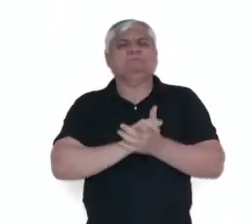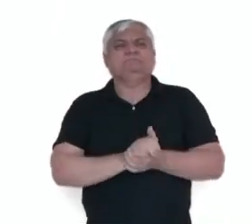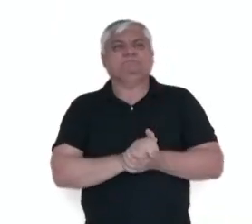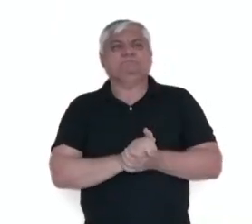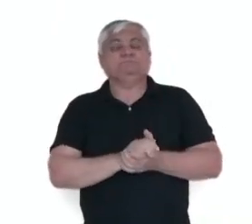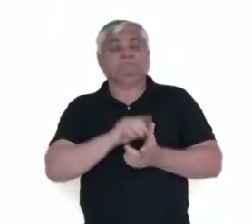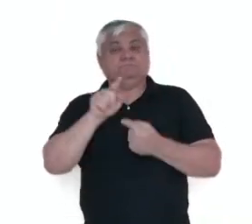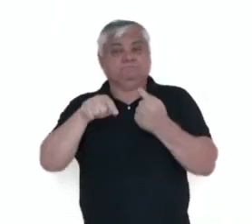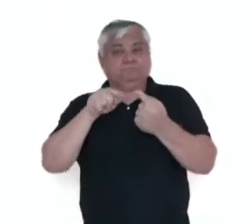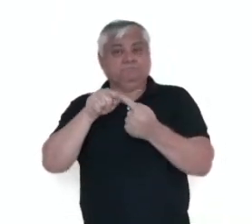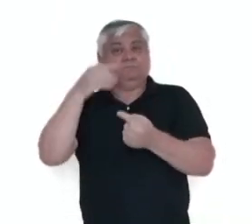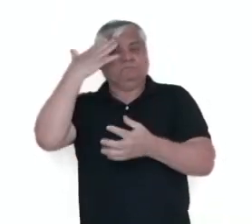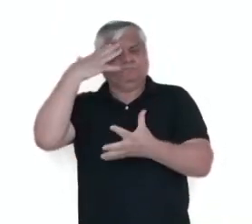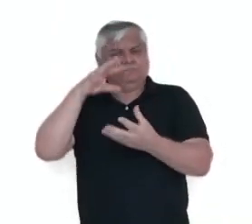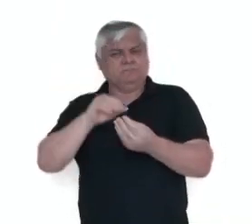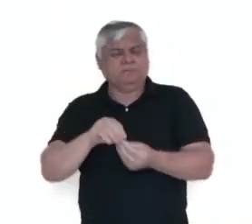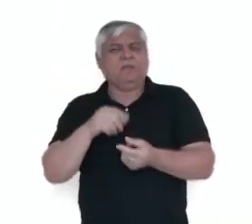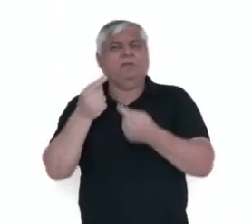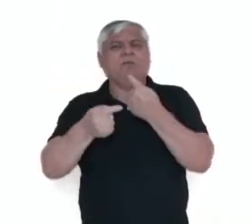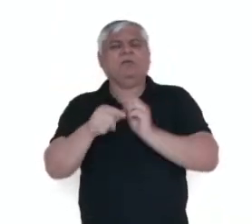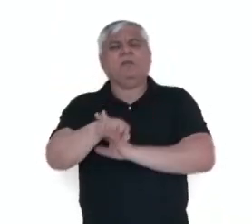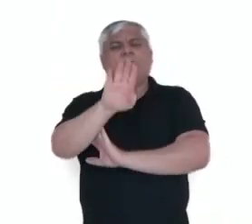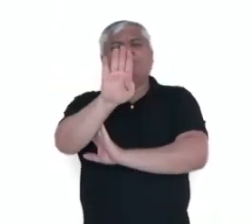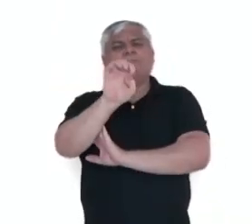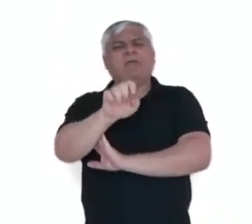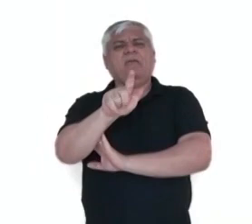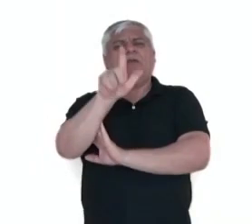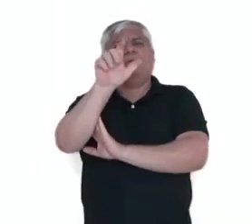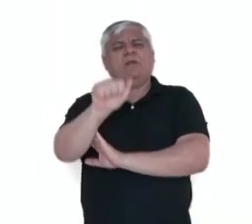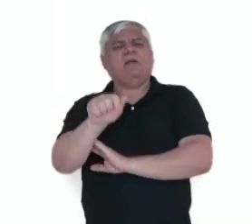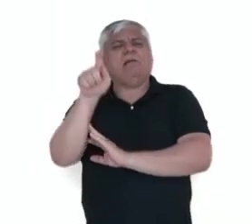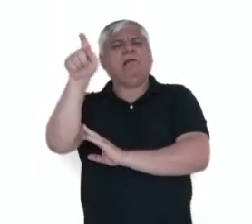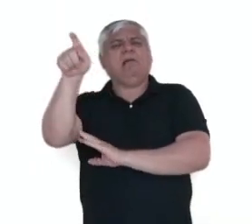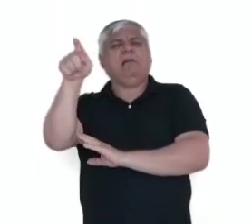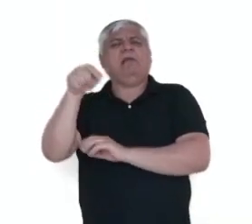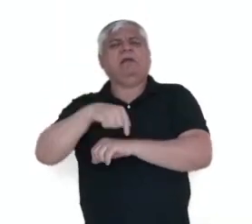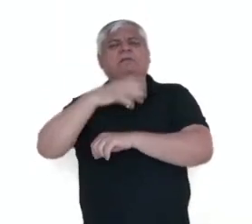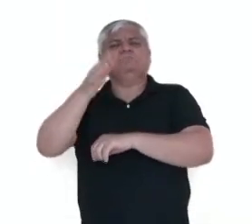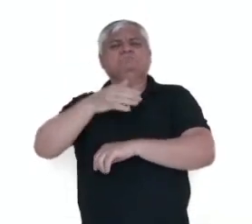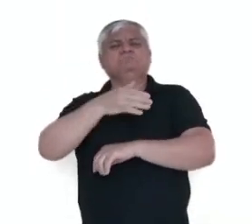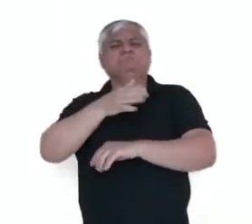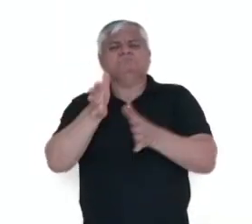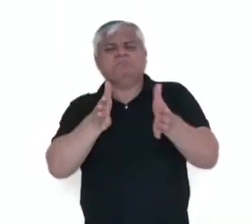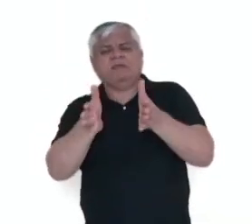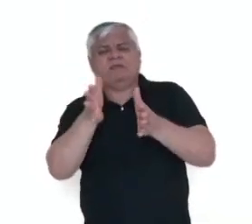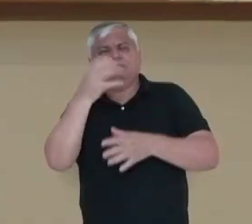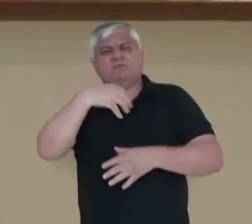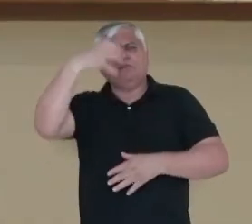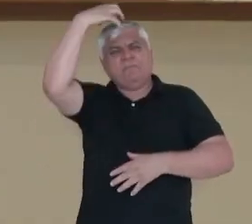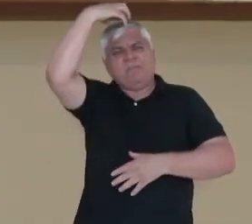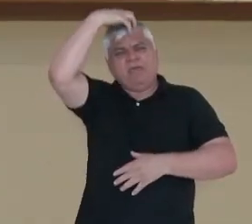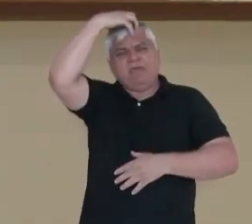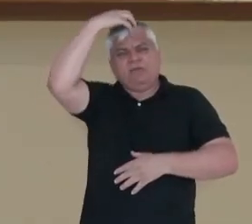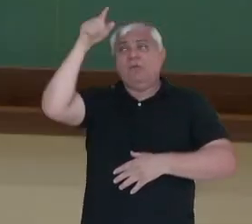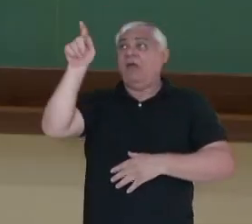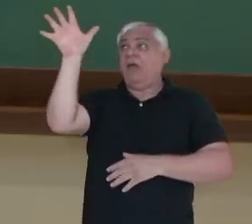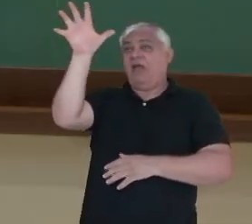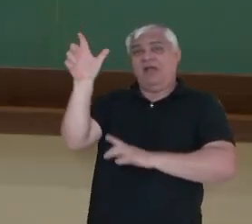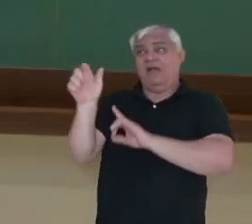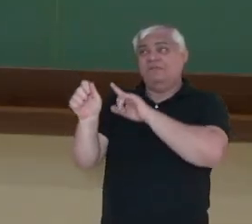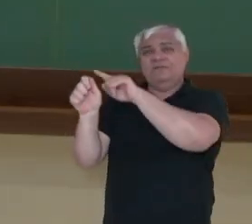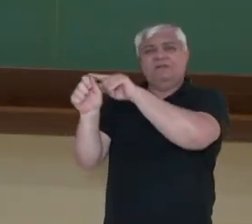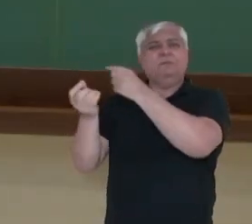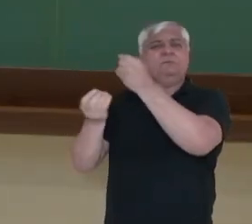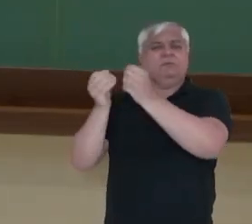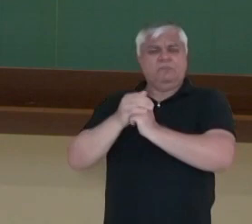objetivo é entender a atuação dos belgas na fase imperialista no continente africano. Como é que